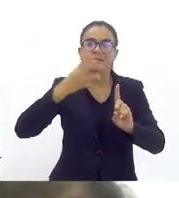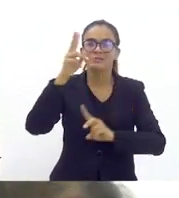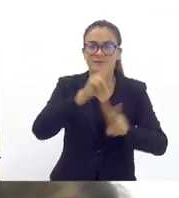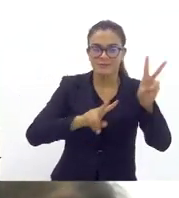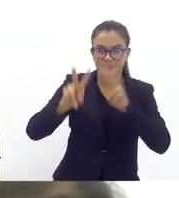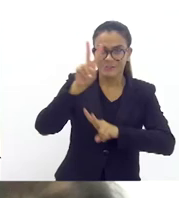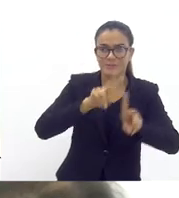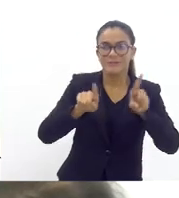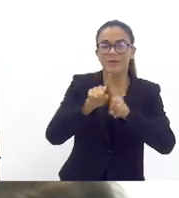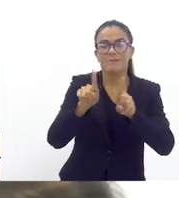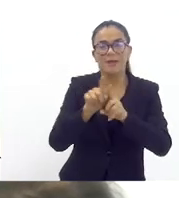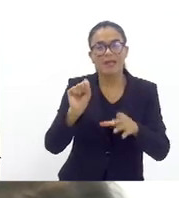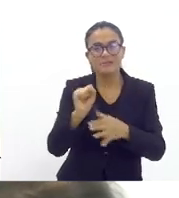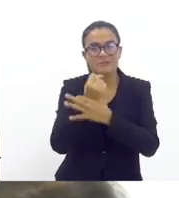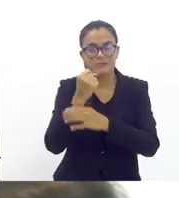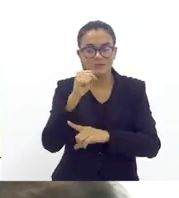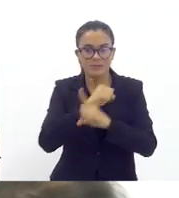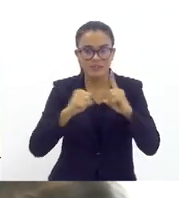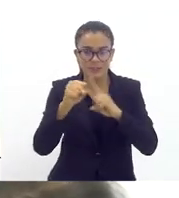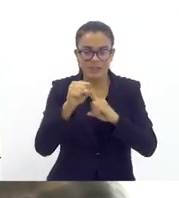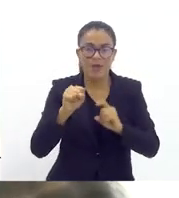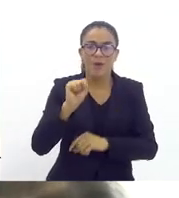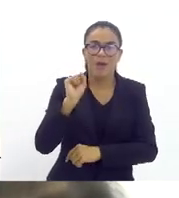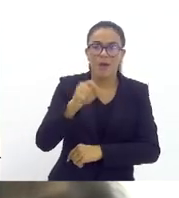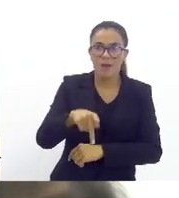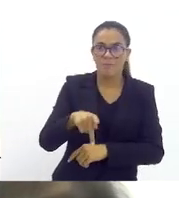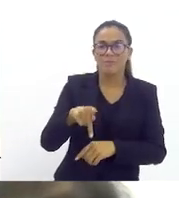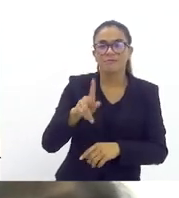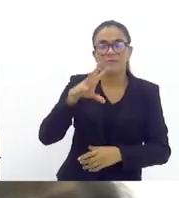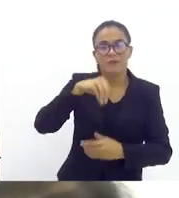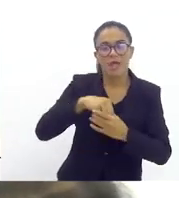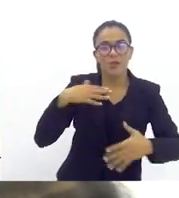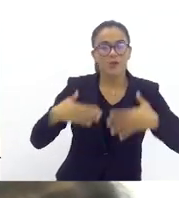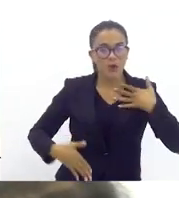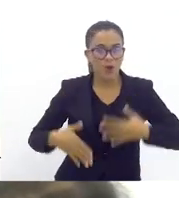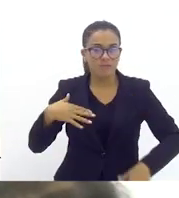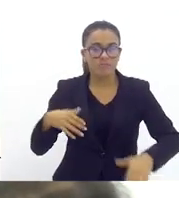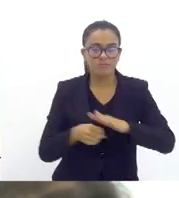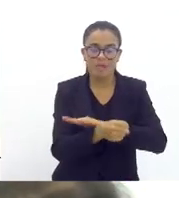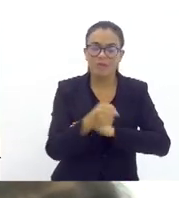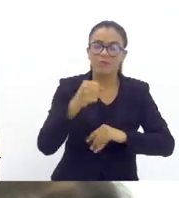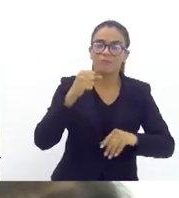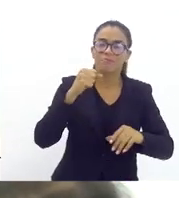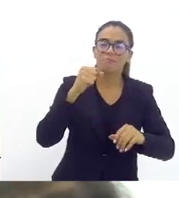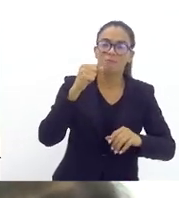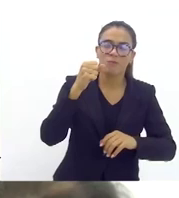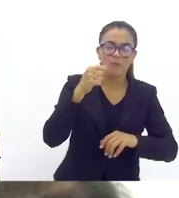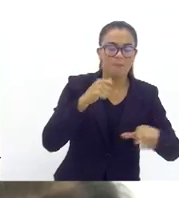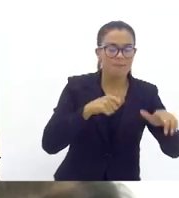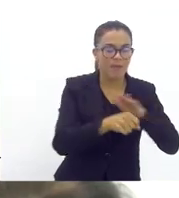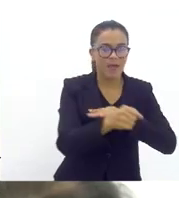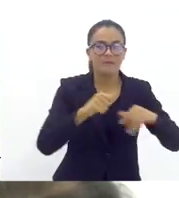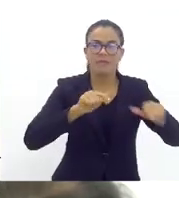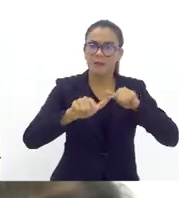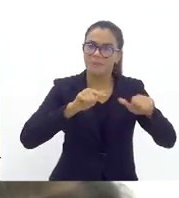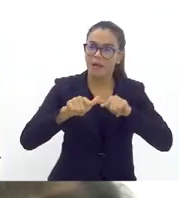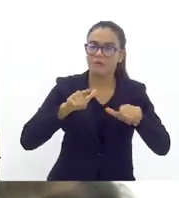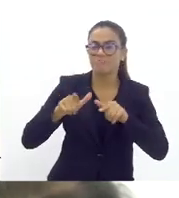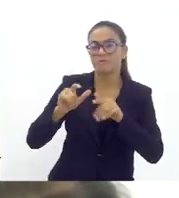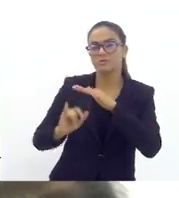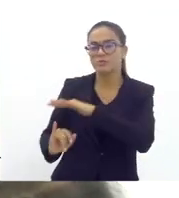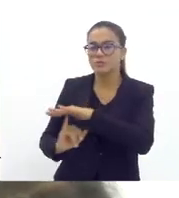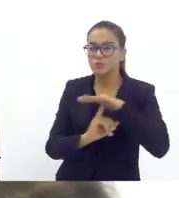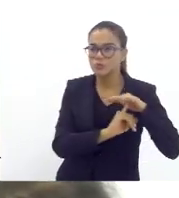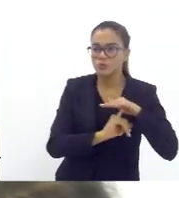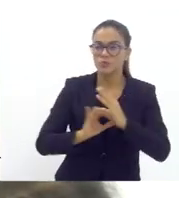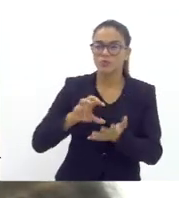também a seguridade social para a permanência desses corpos dentro dos mercados de trabalho, dentro das empresas, dentro dos órgãos públicos, né, do